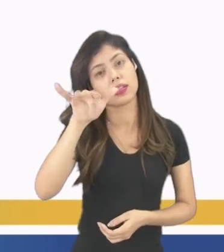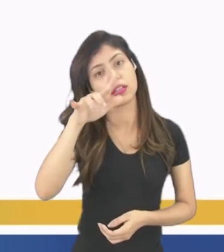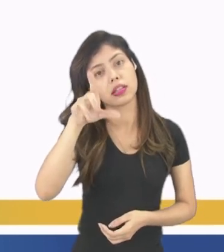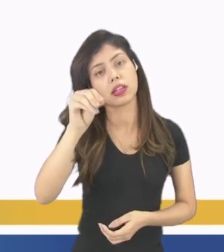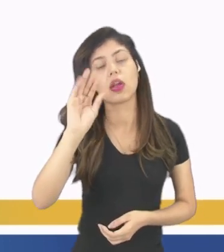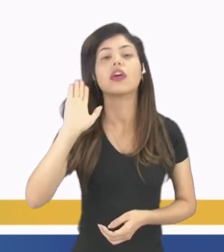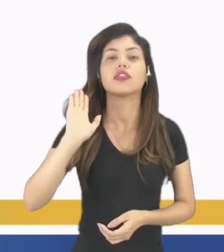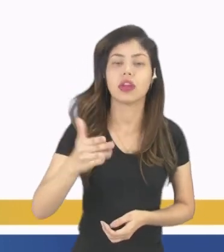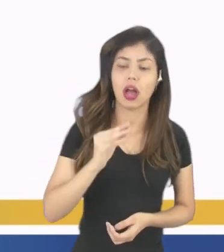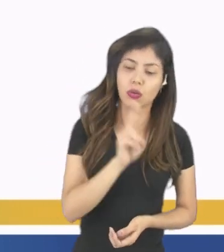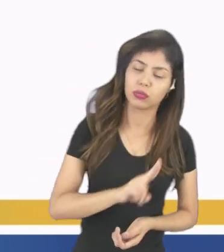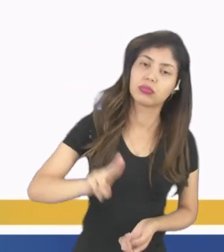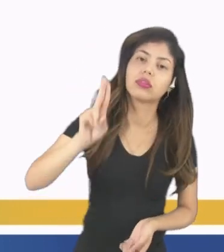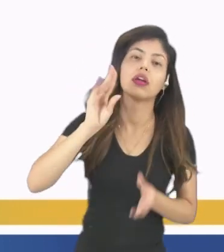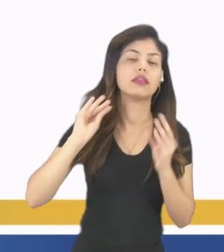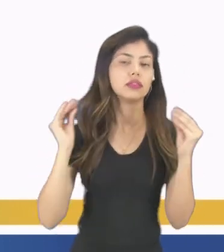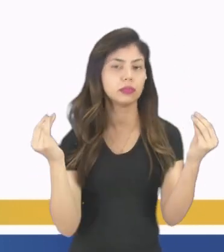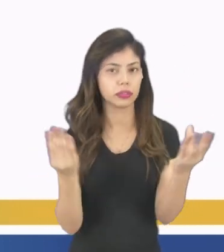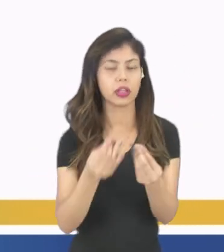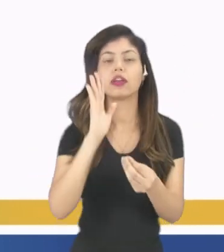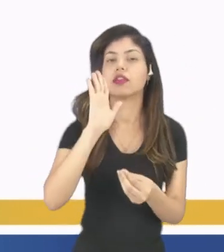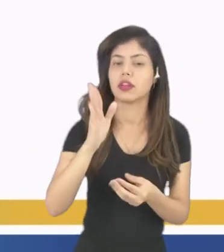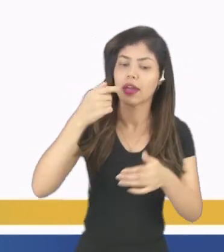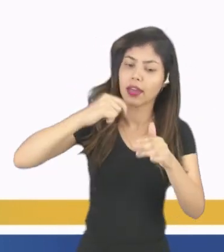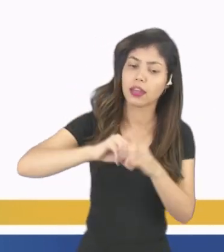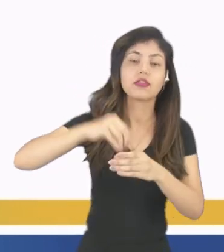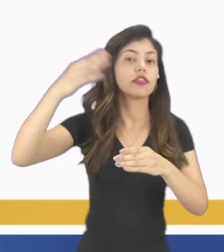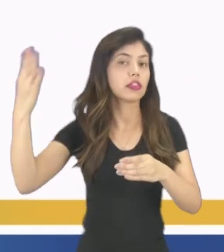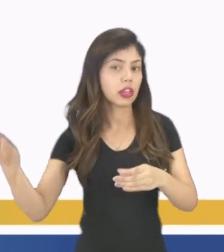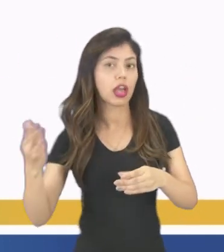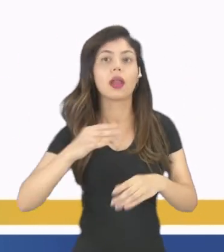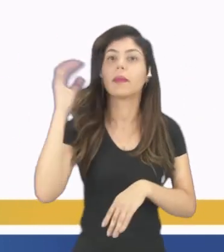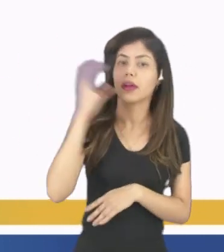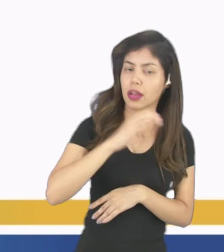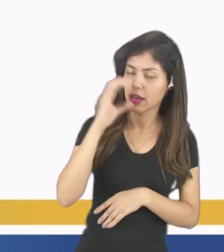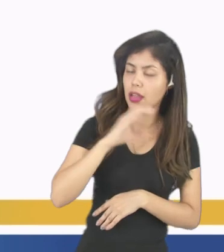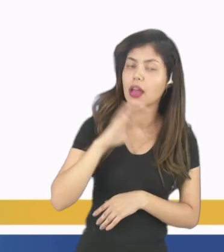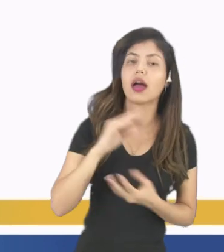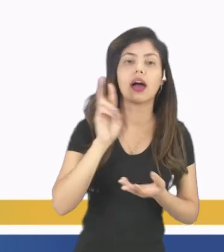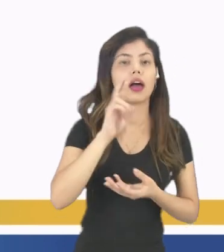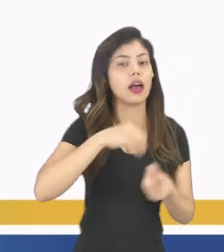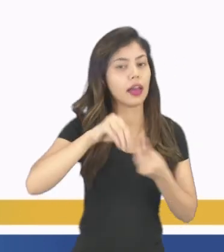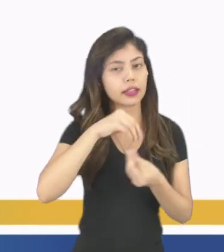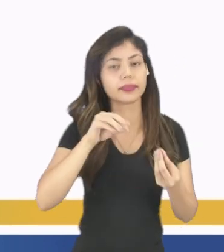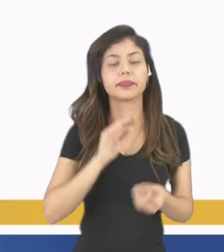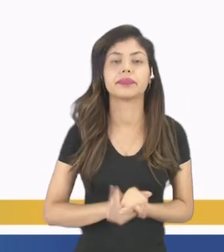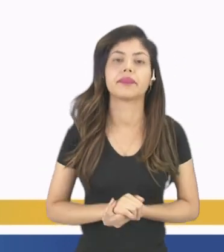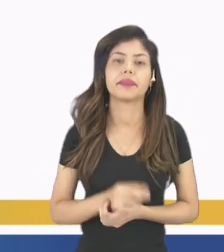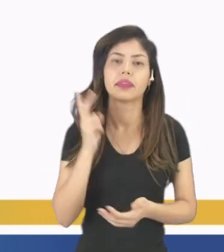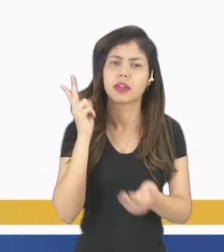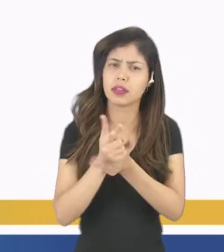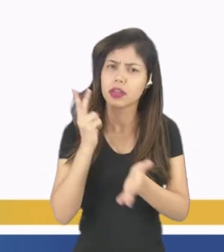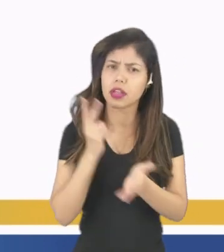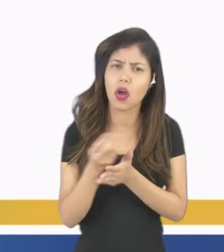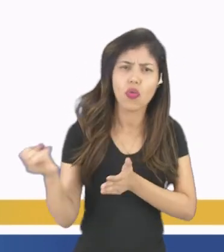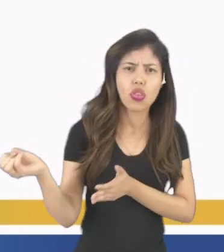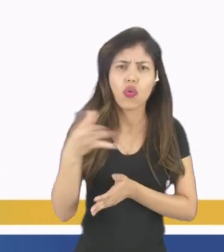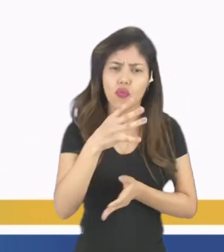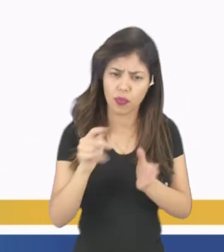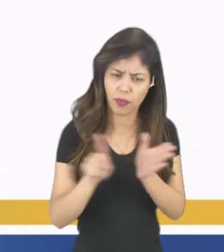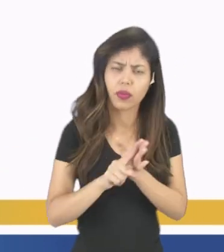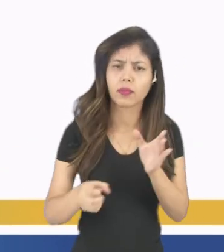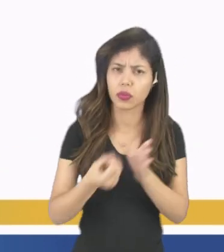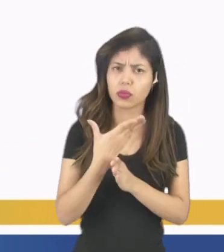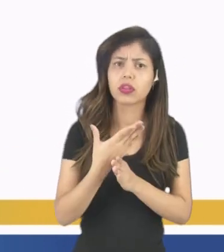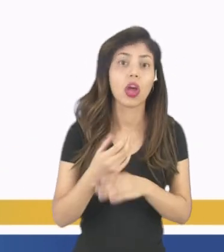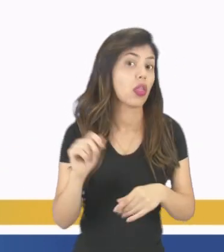uma substância de um fator externo para acelerar a reação. Sempre forma produtos? A gente